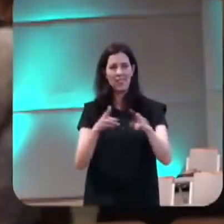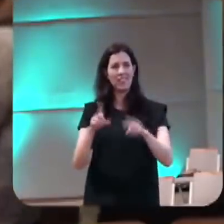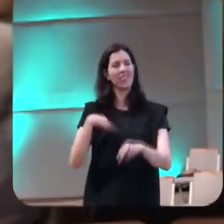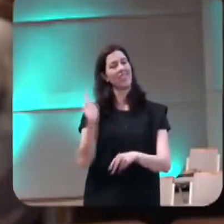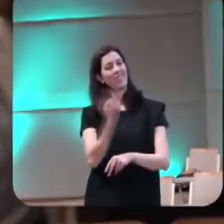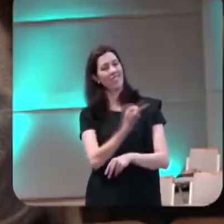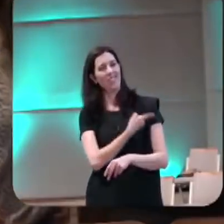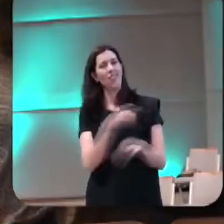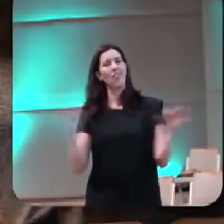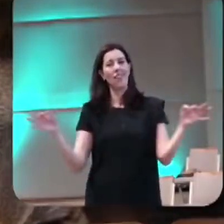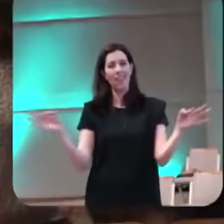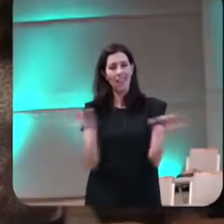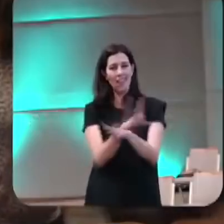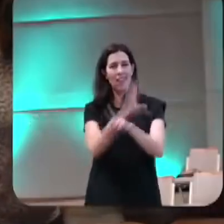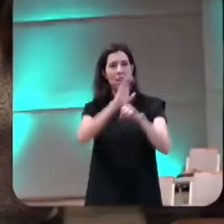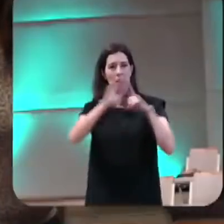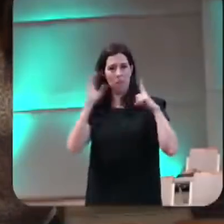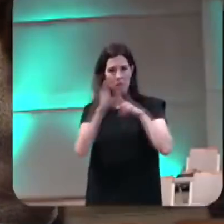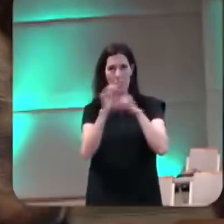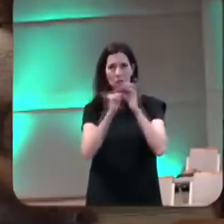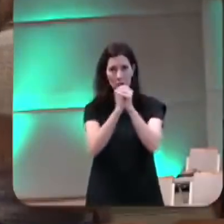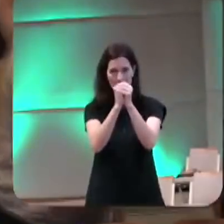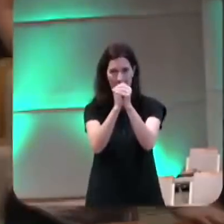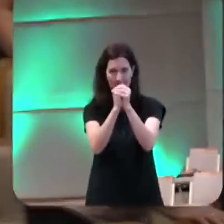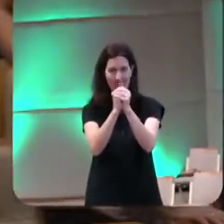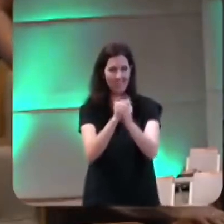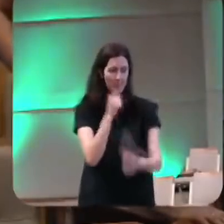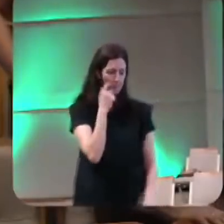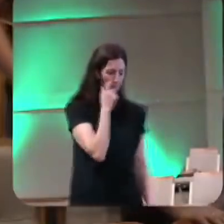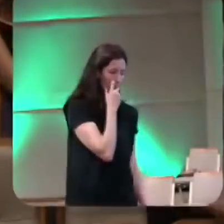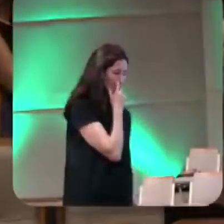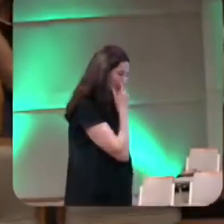gente encerrar esse culto.